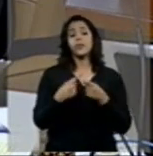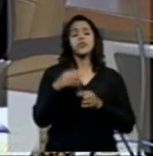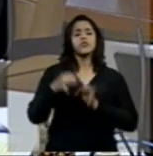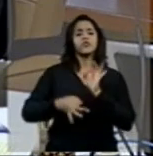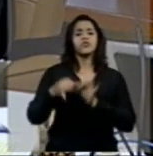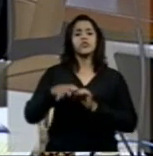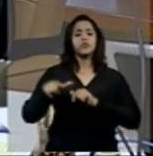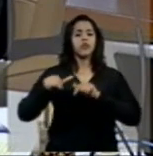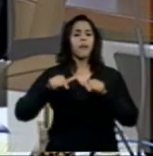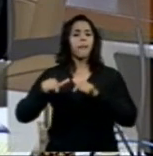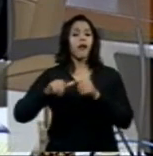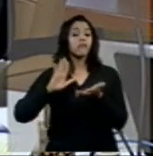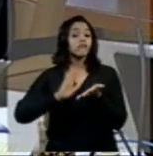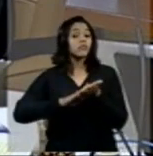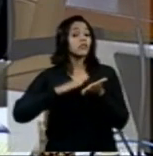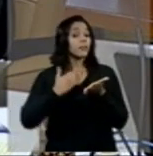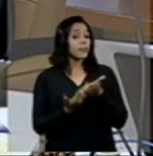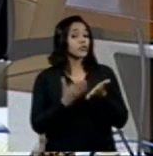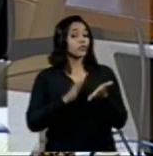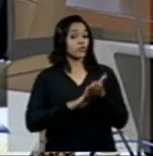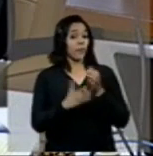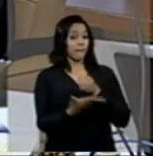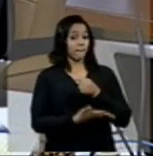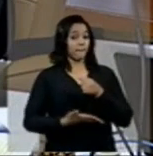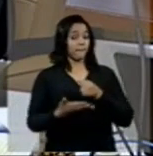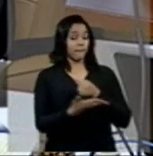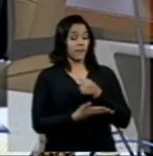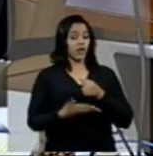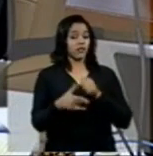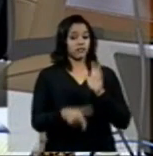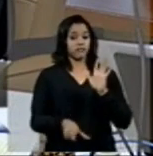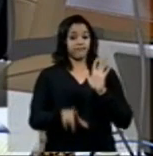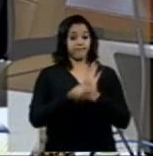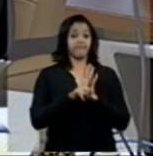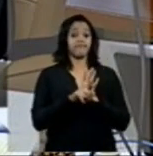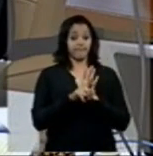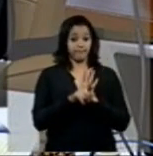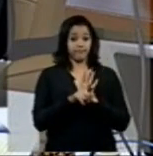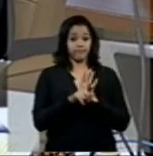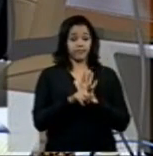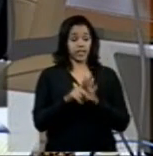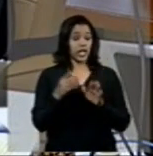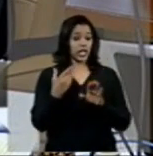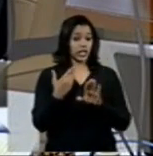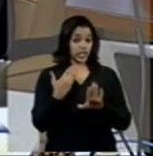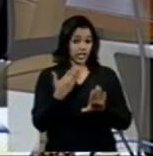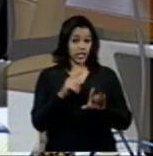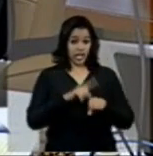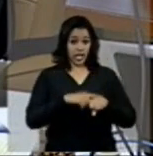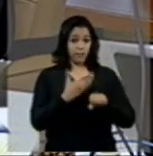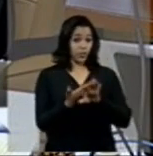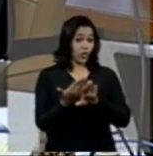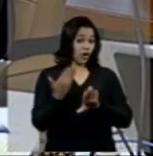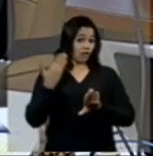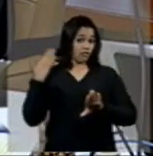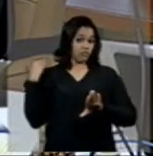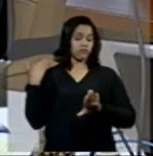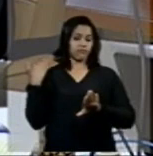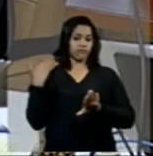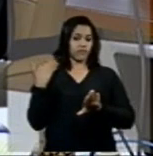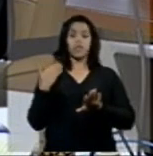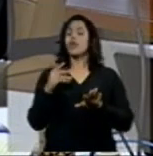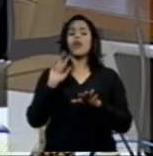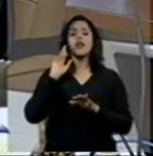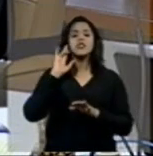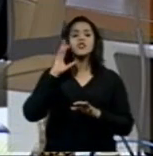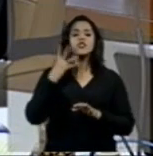Cúpula, interpretando a base legal infraconstitucional então existente, formula entendimento à